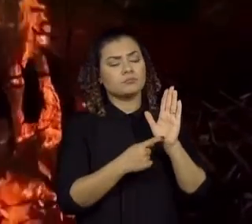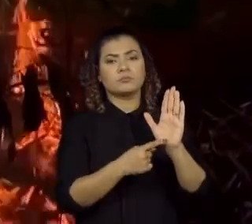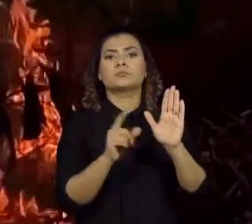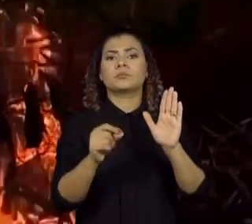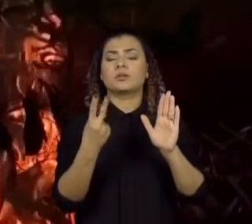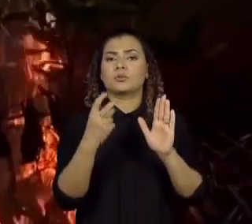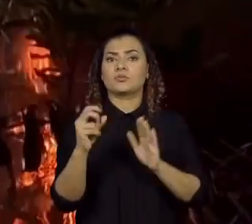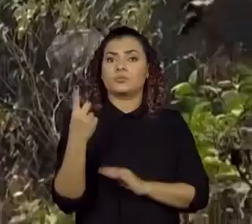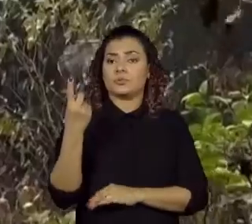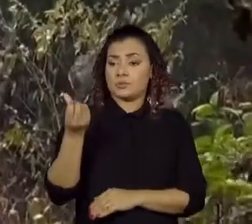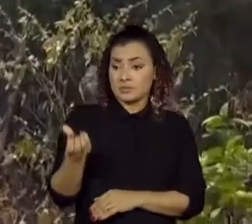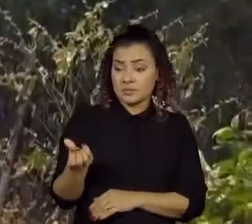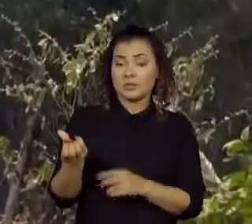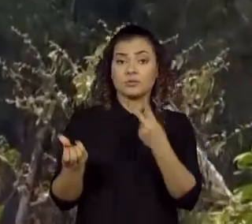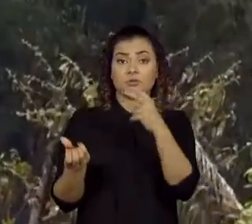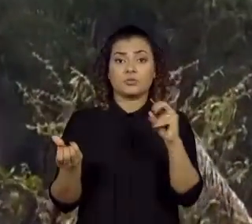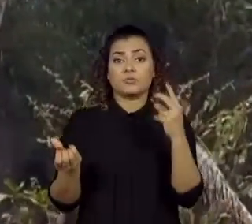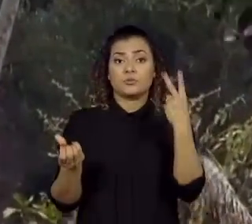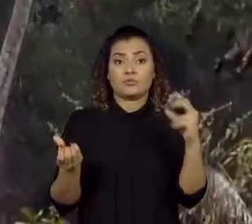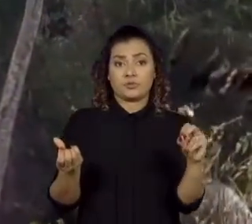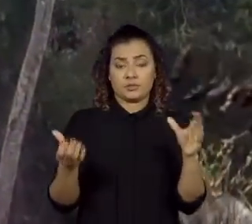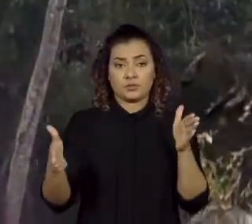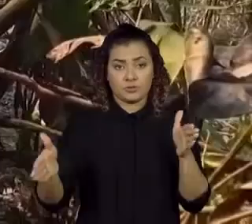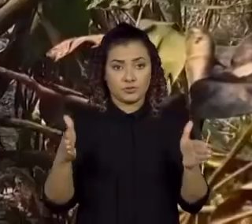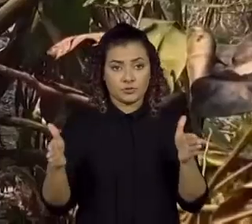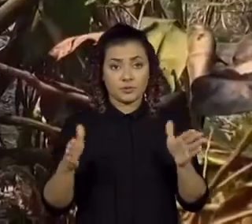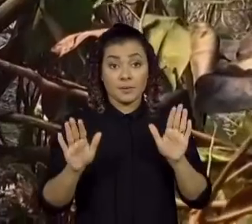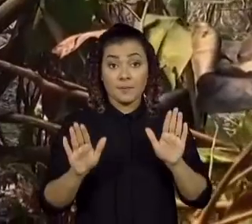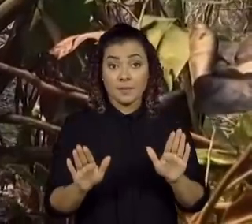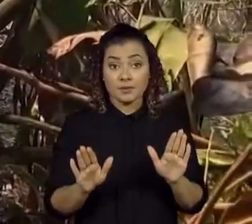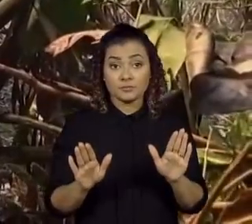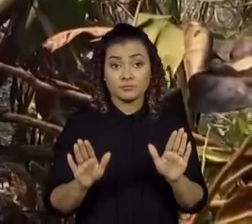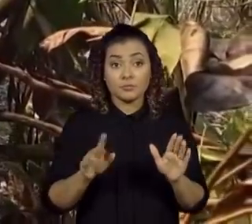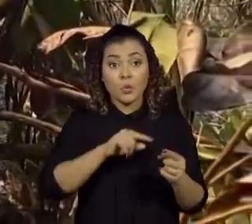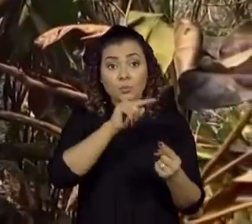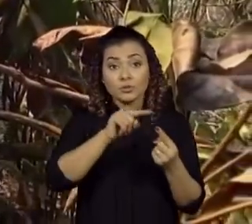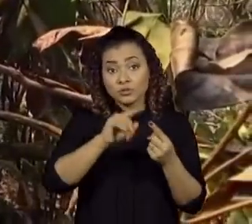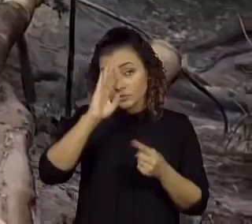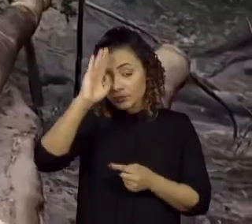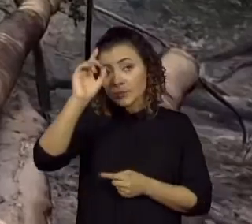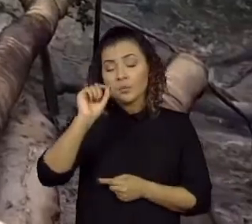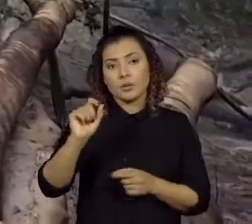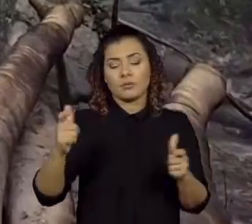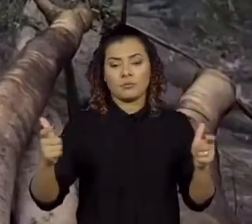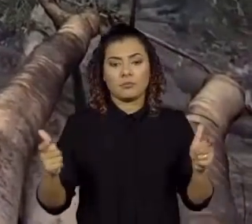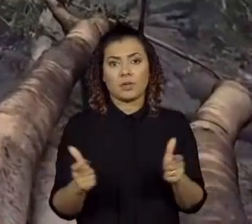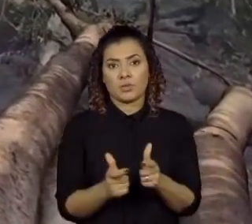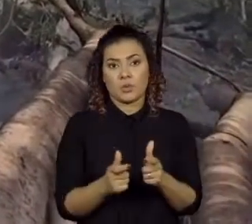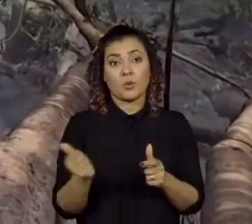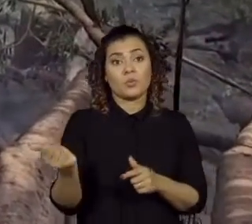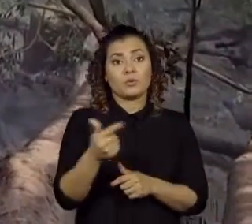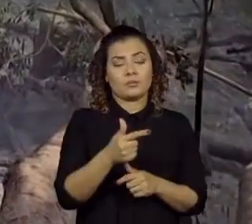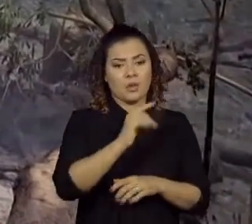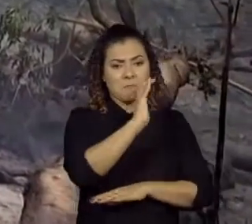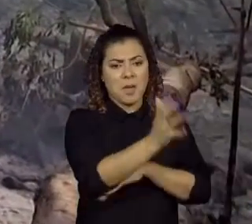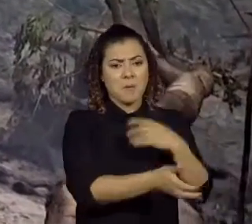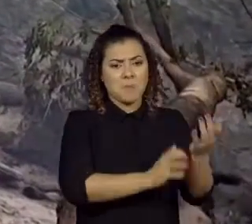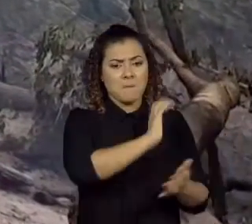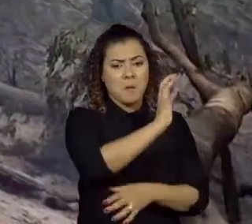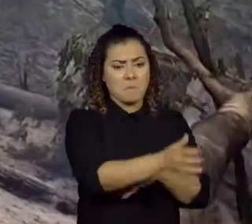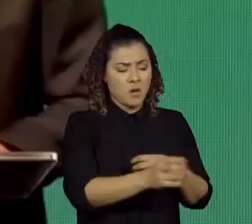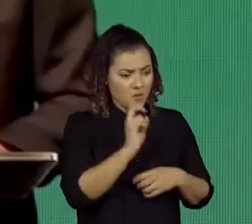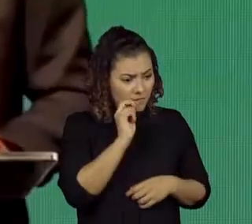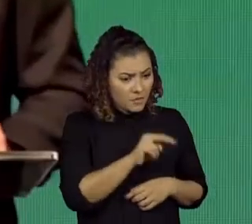entre 2016 e 2020. Mas a meta é menor do que o desmatamento